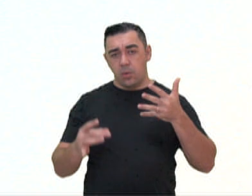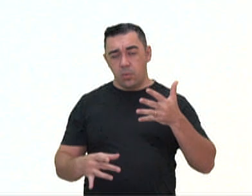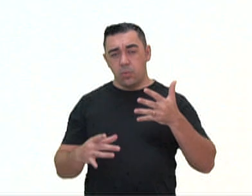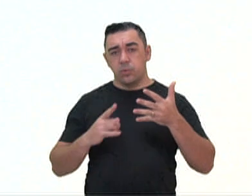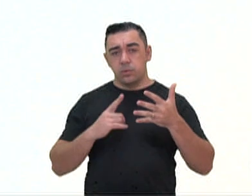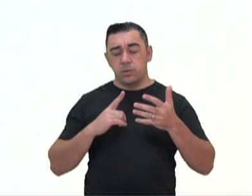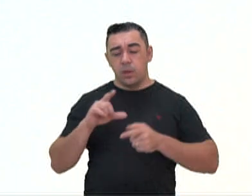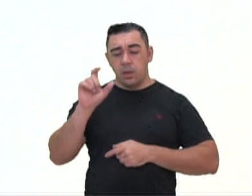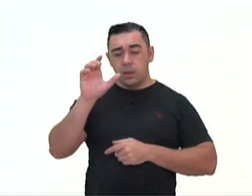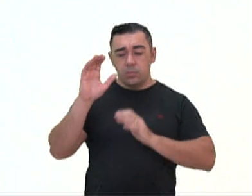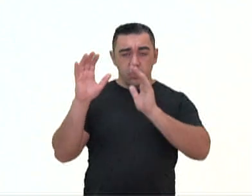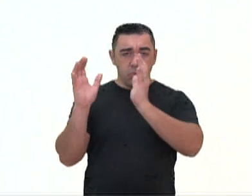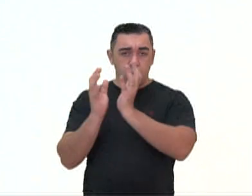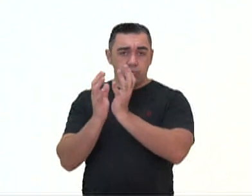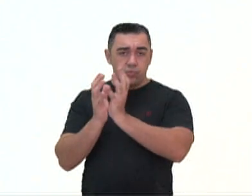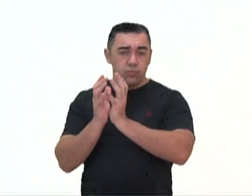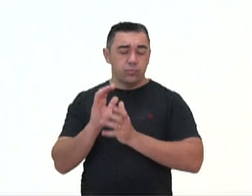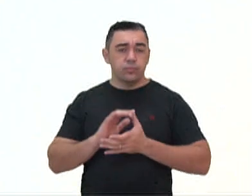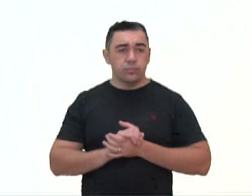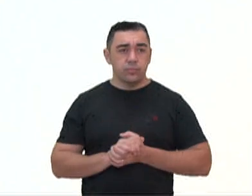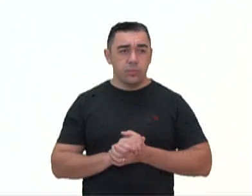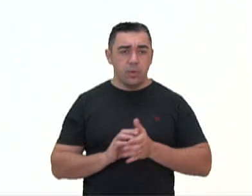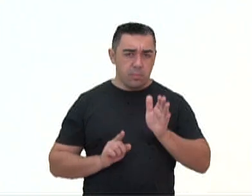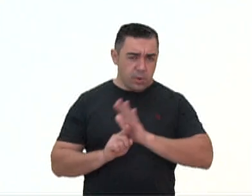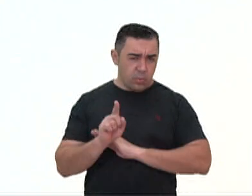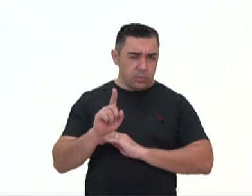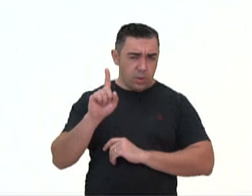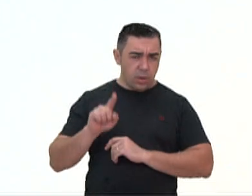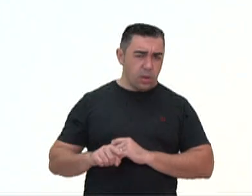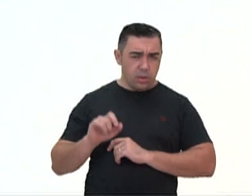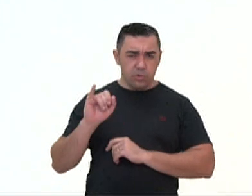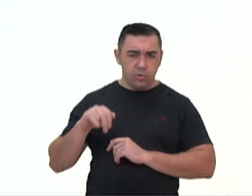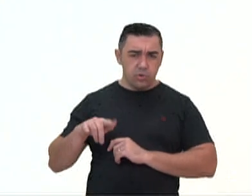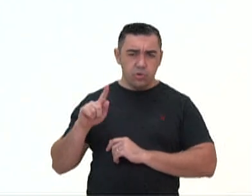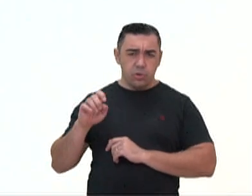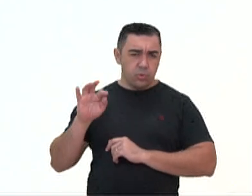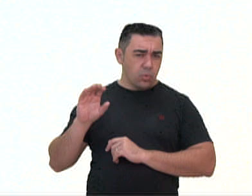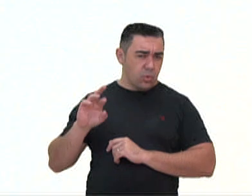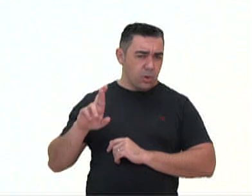do domínio? É uma função injetora? Olha só.